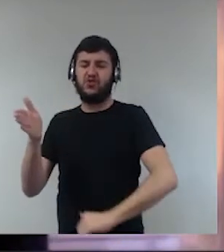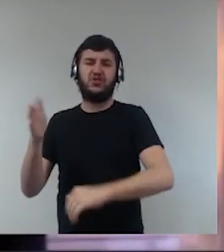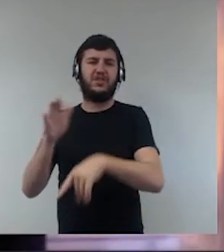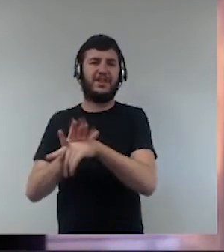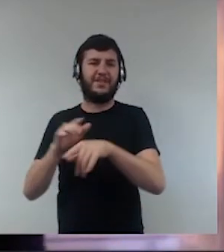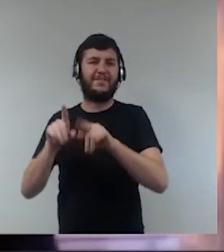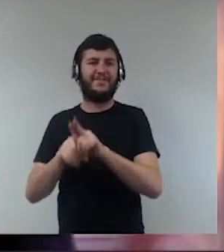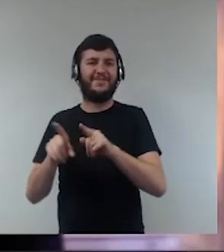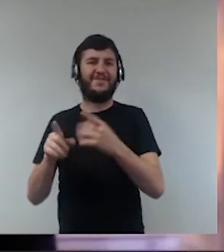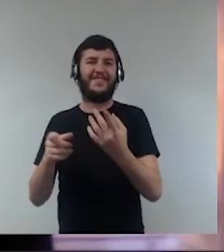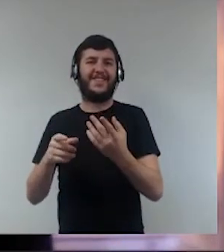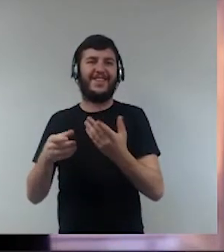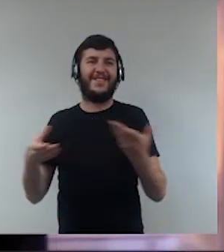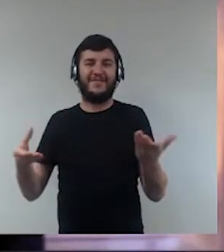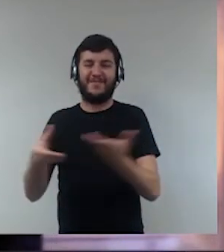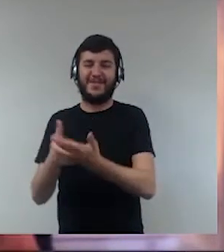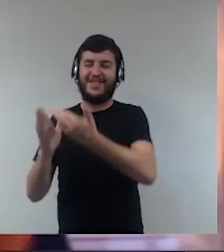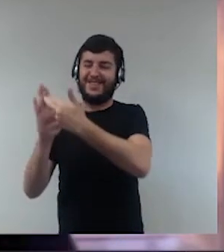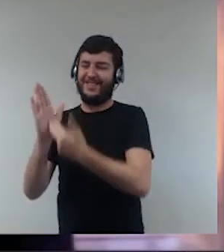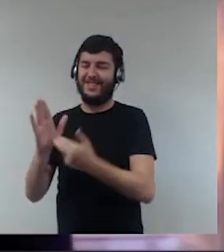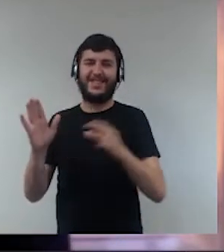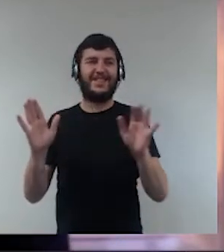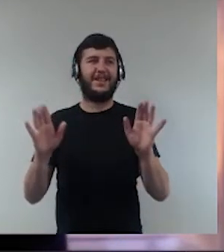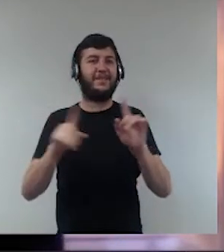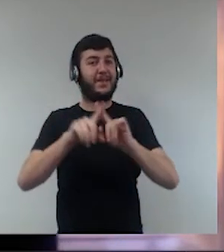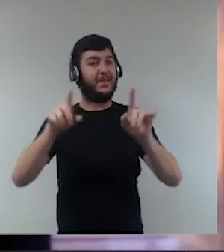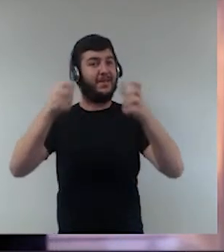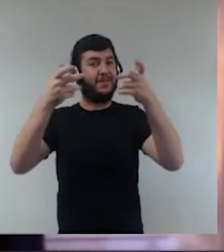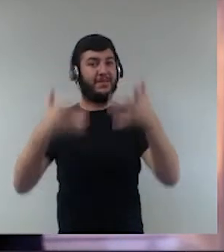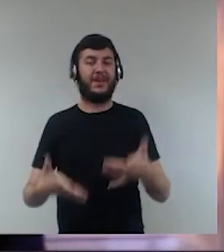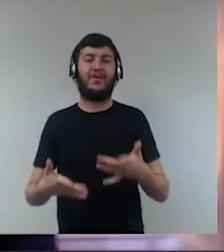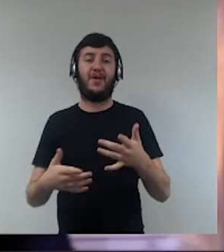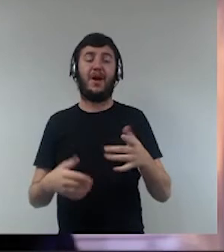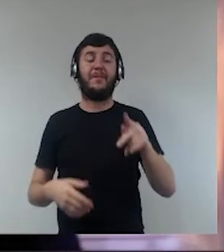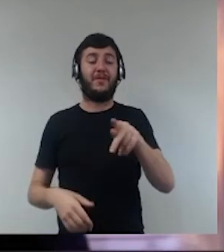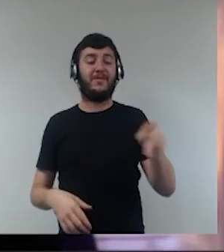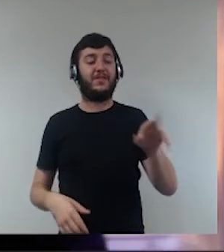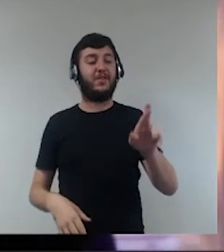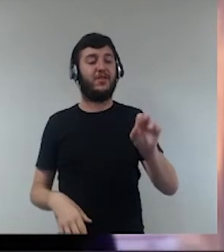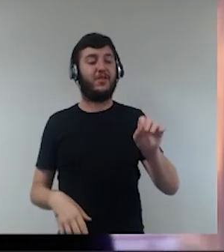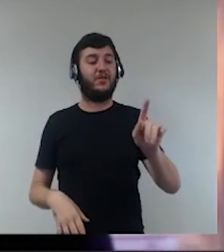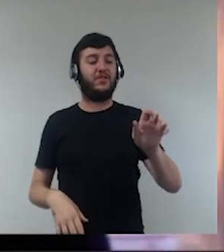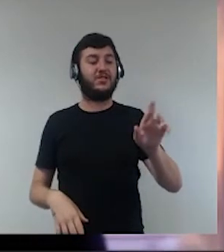aqui, acima de tudo, de efetivo cumprimento de decisões judiciais, de